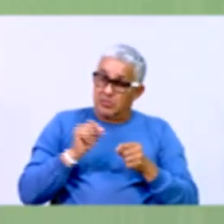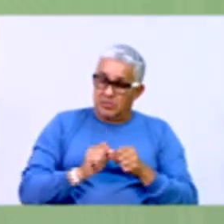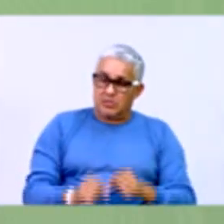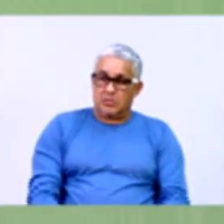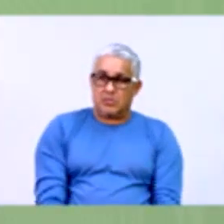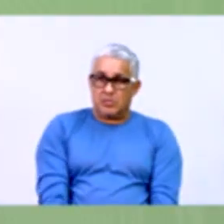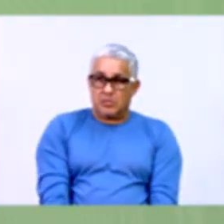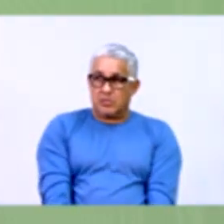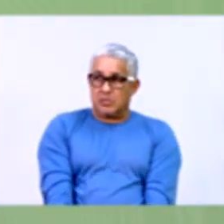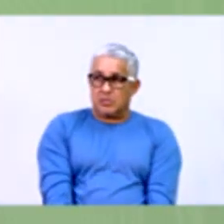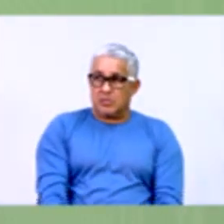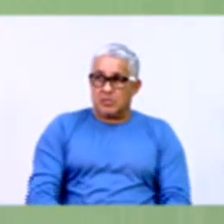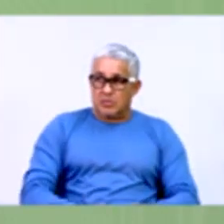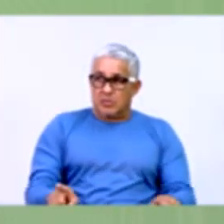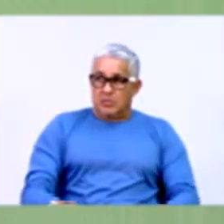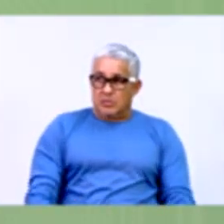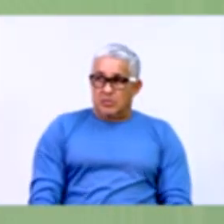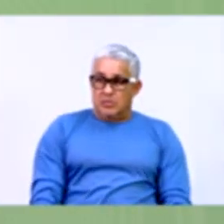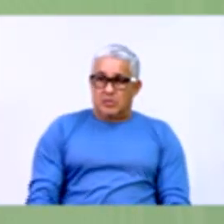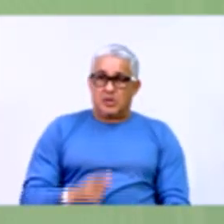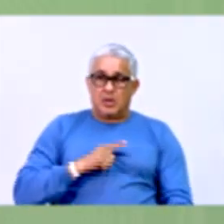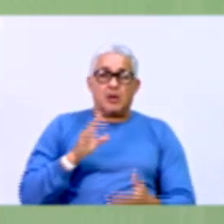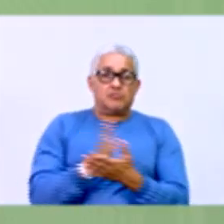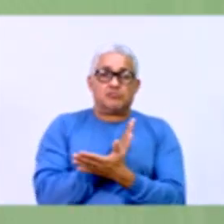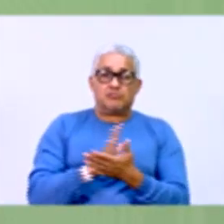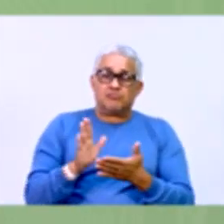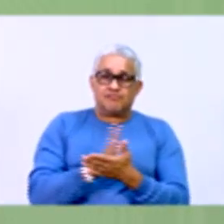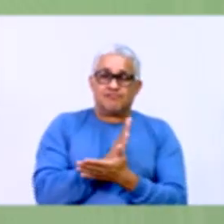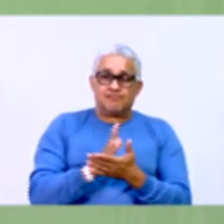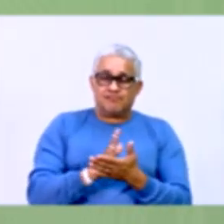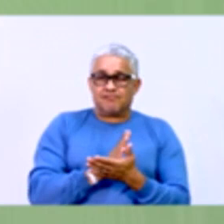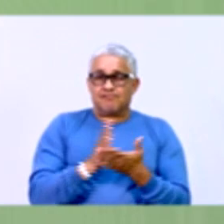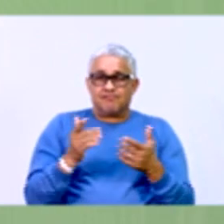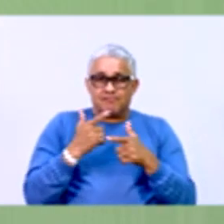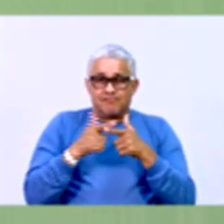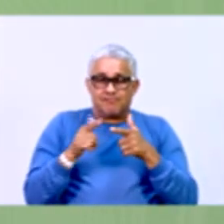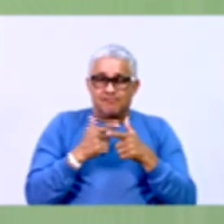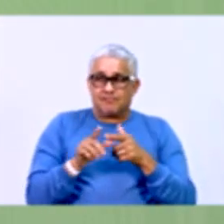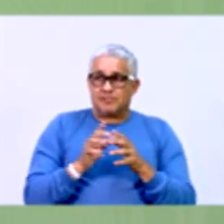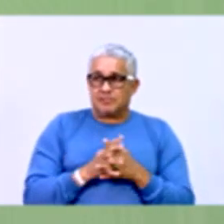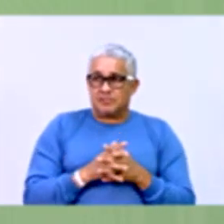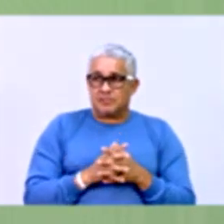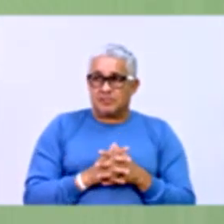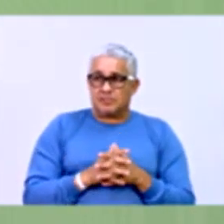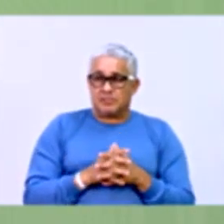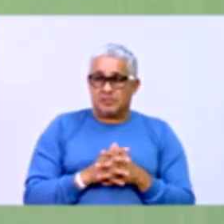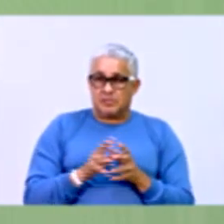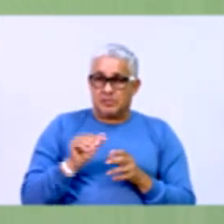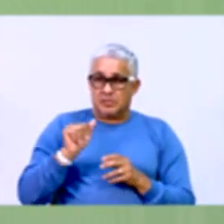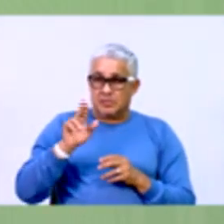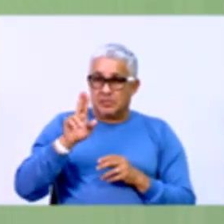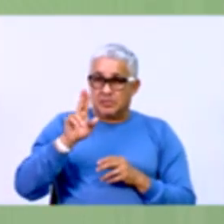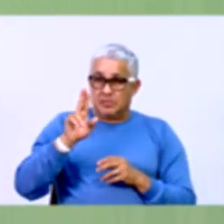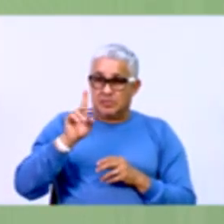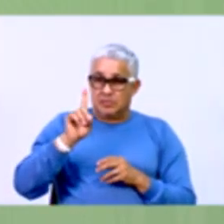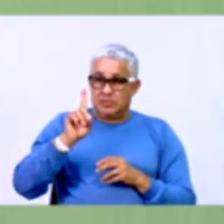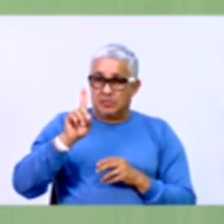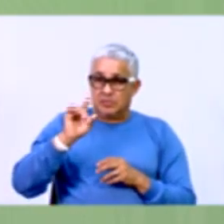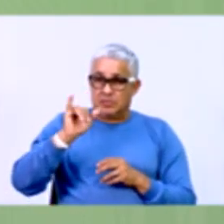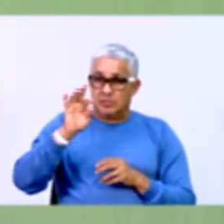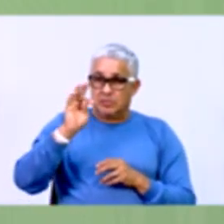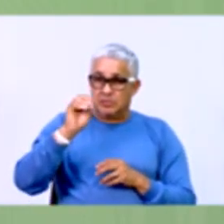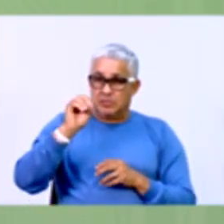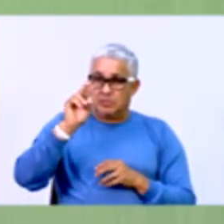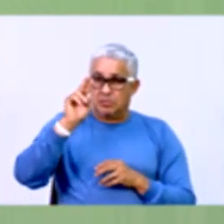feitas, mas isso trazia algumas desvantagens. Quais seriam elas? Os auditores não